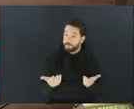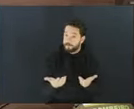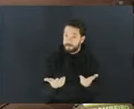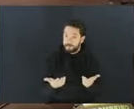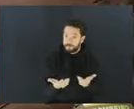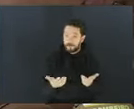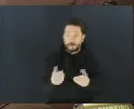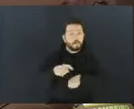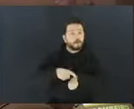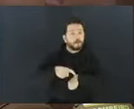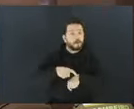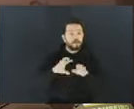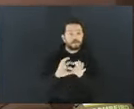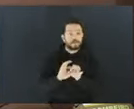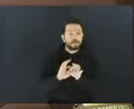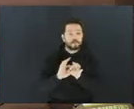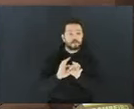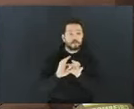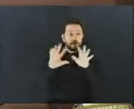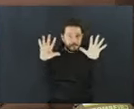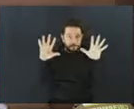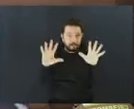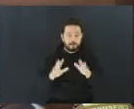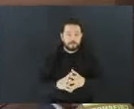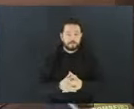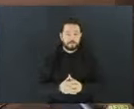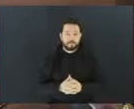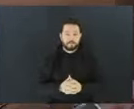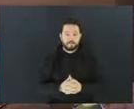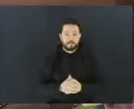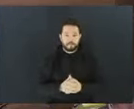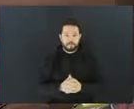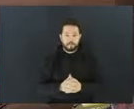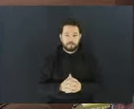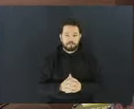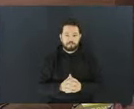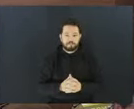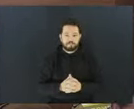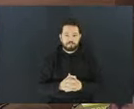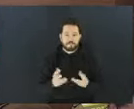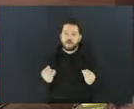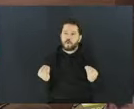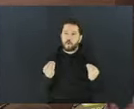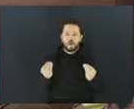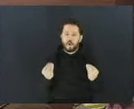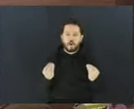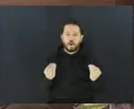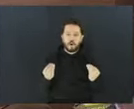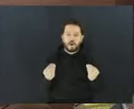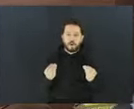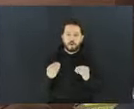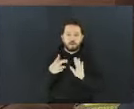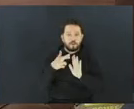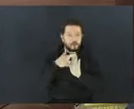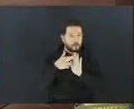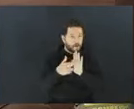livre, com as seguintes regras: 15 minutos no máximo